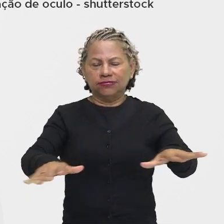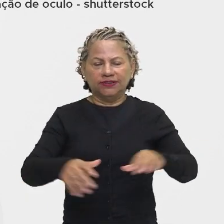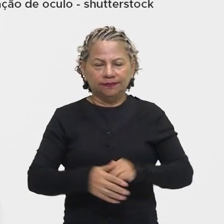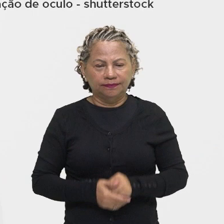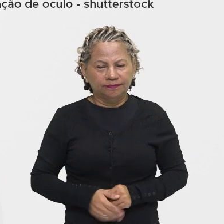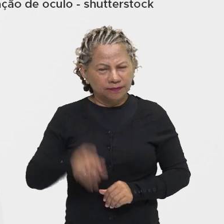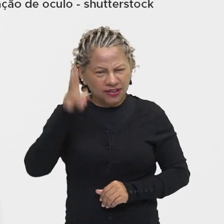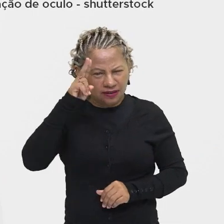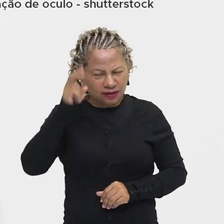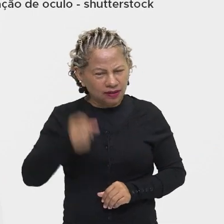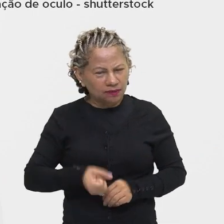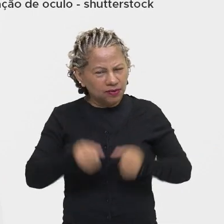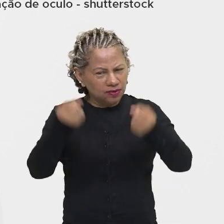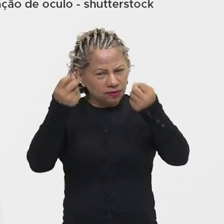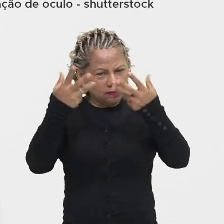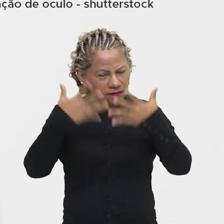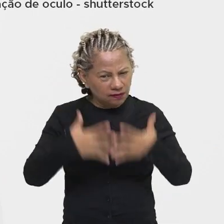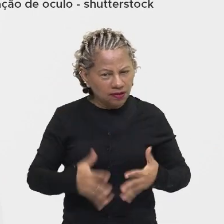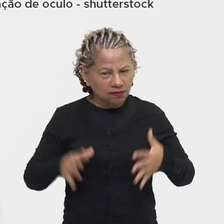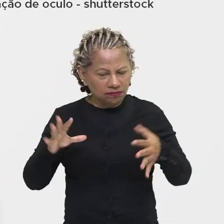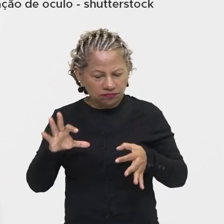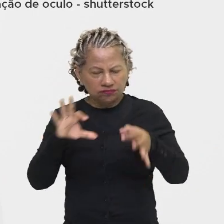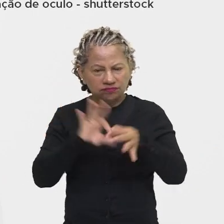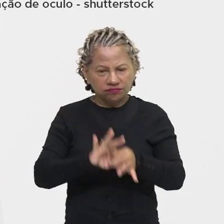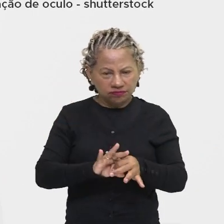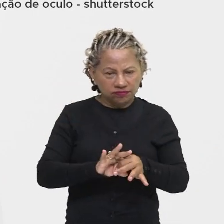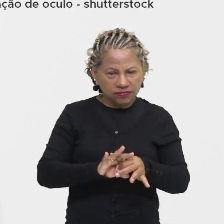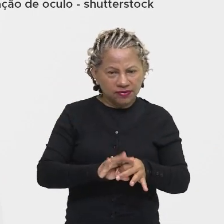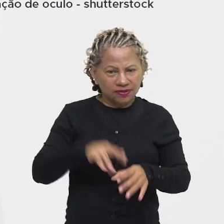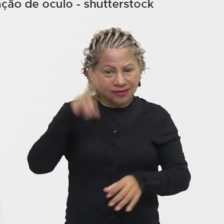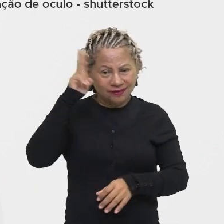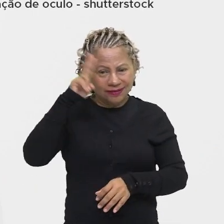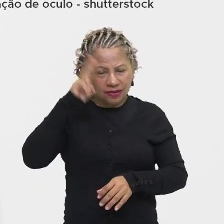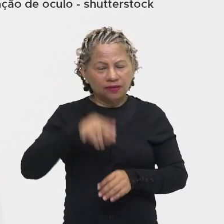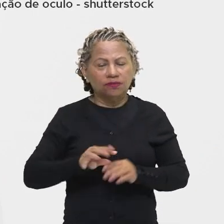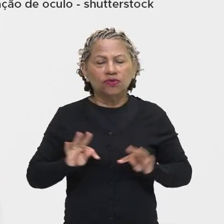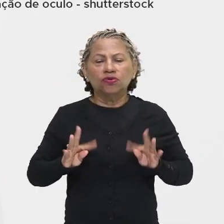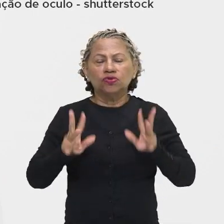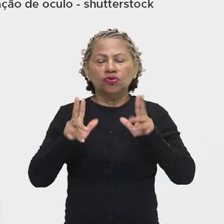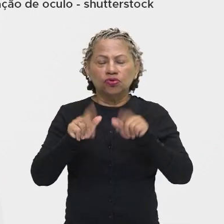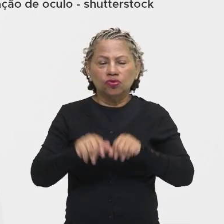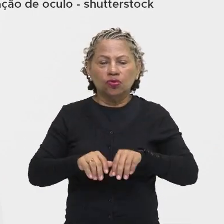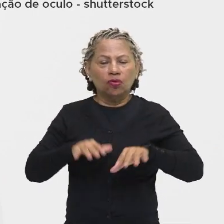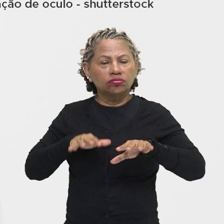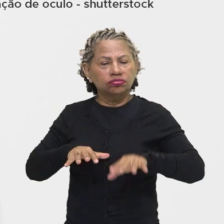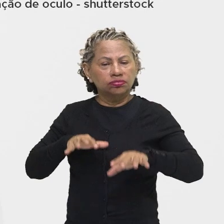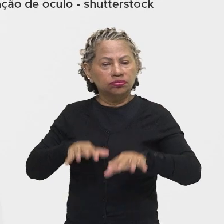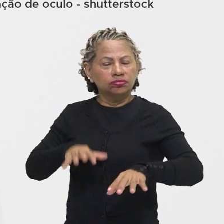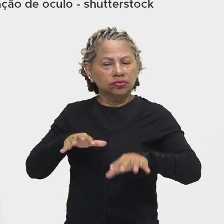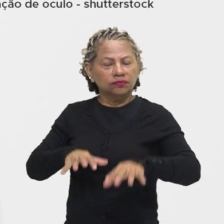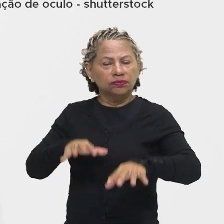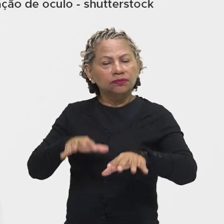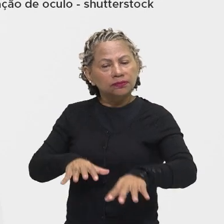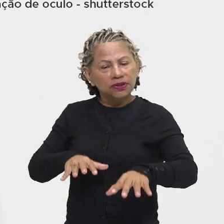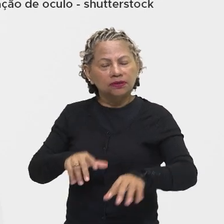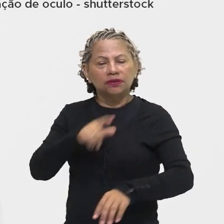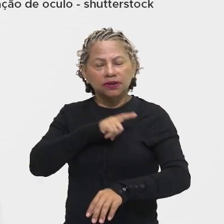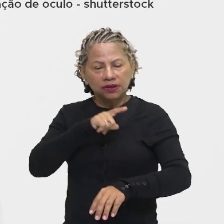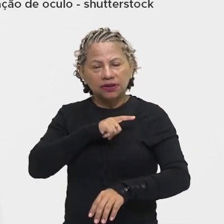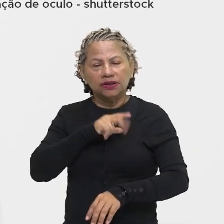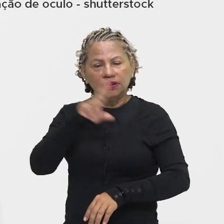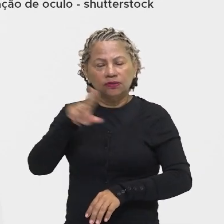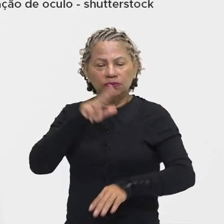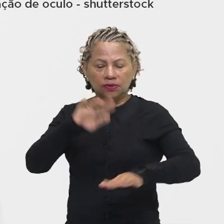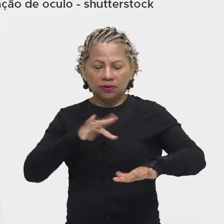vocês sobre a questão do engajamento. Vocês lembram? Todo e qualquer movimento que se utiliza das redes